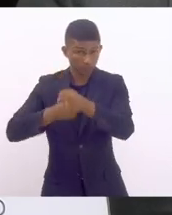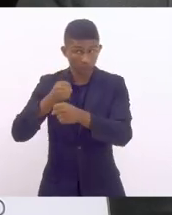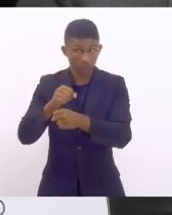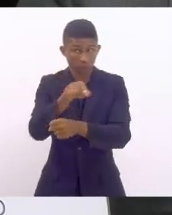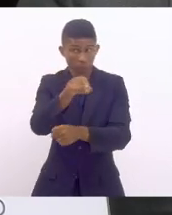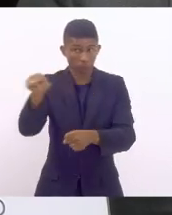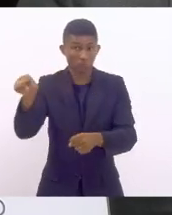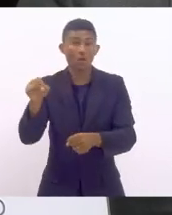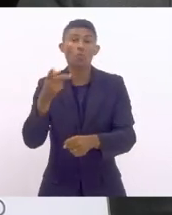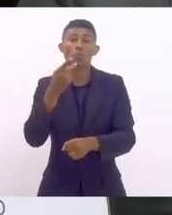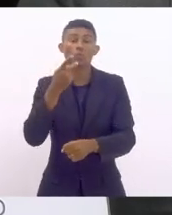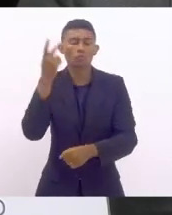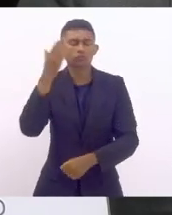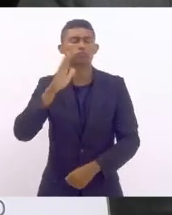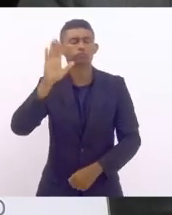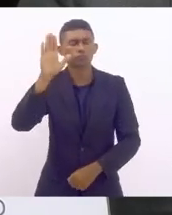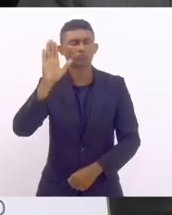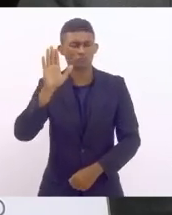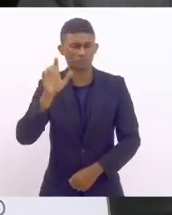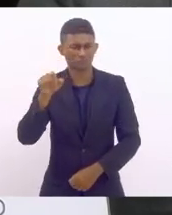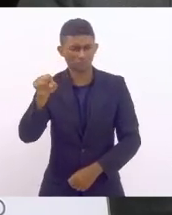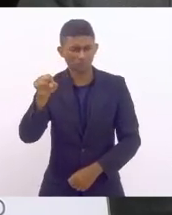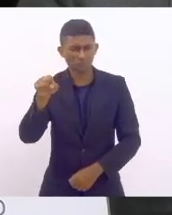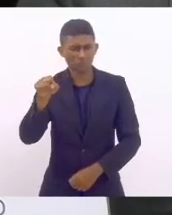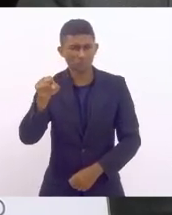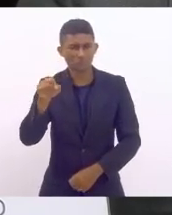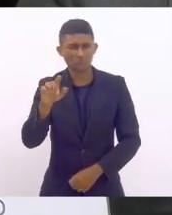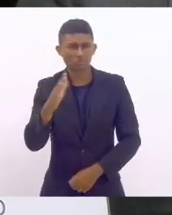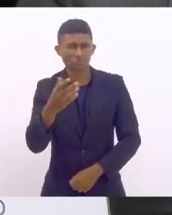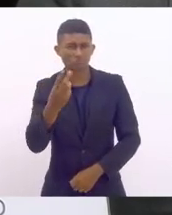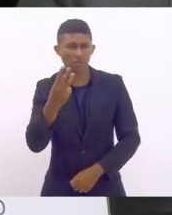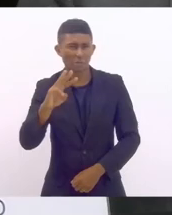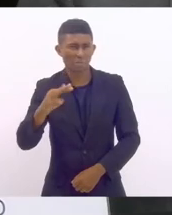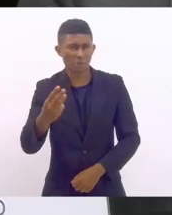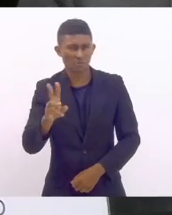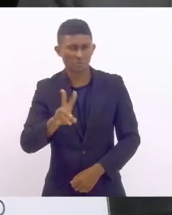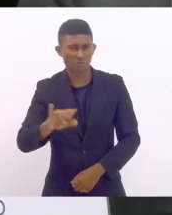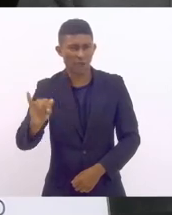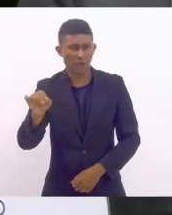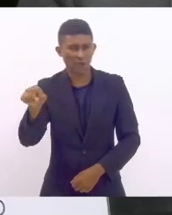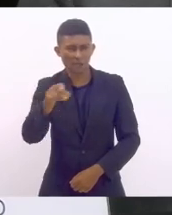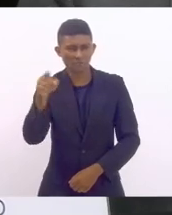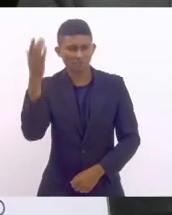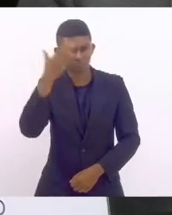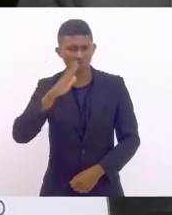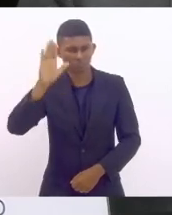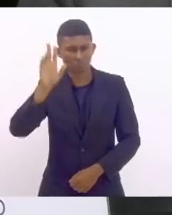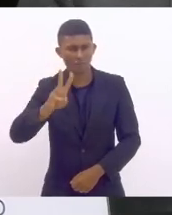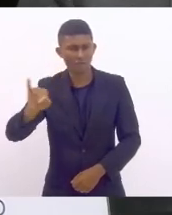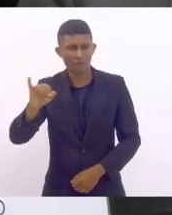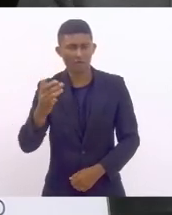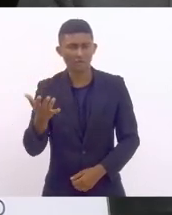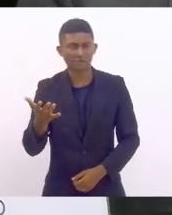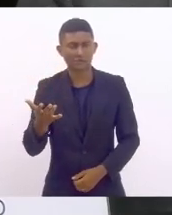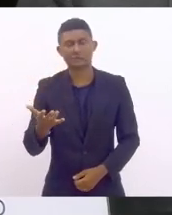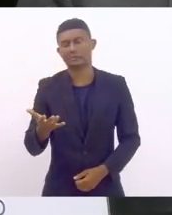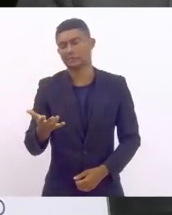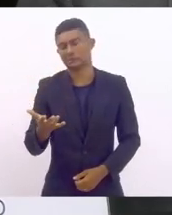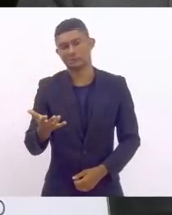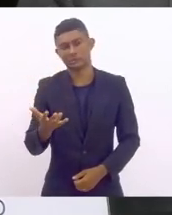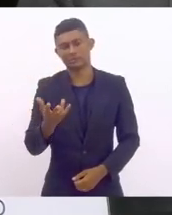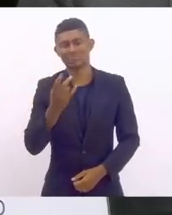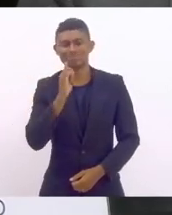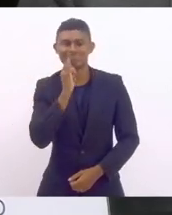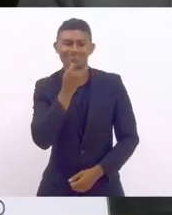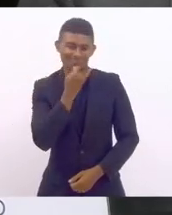prometendo aí uma dádiva de quase 3 milhões é para vocês terem uma ideia de como é triste isso